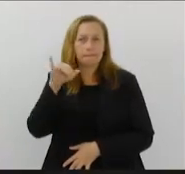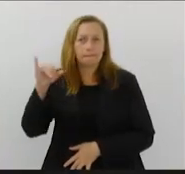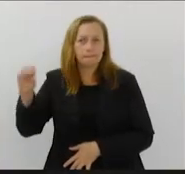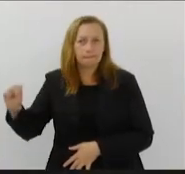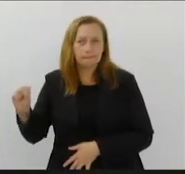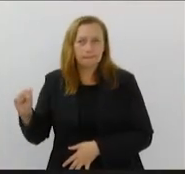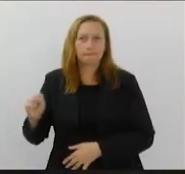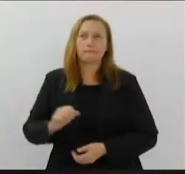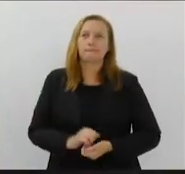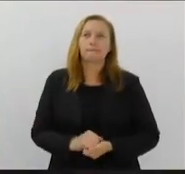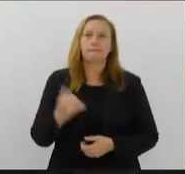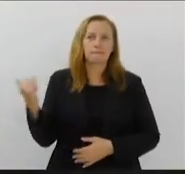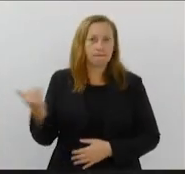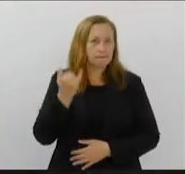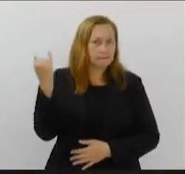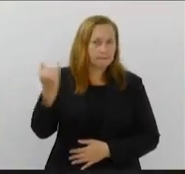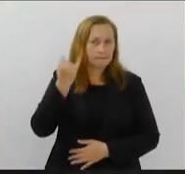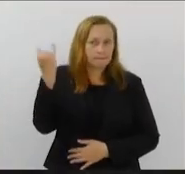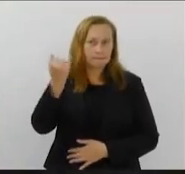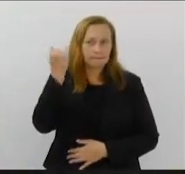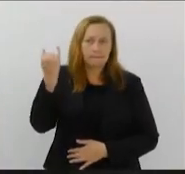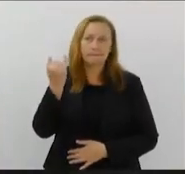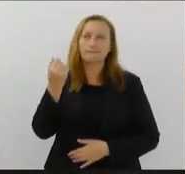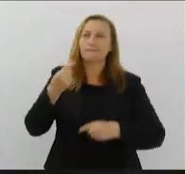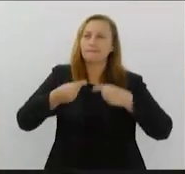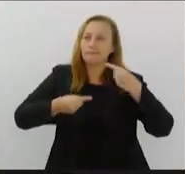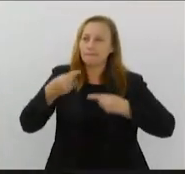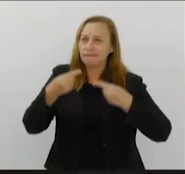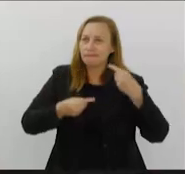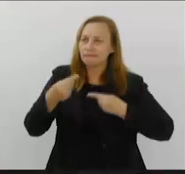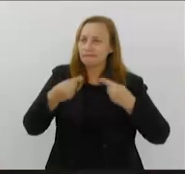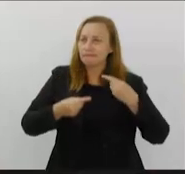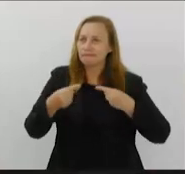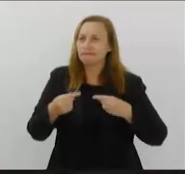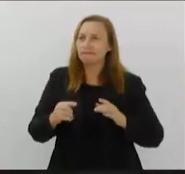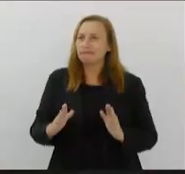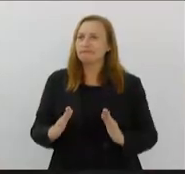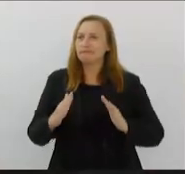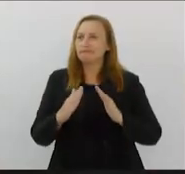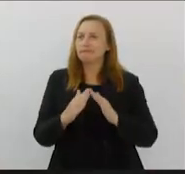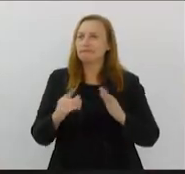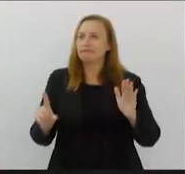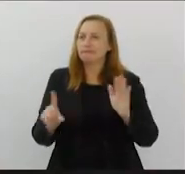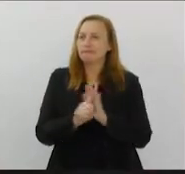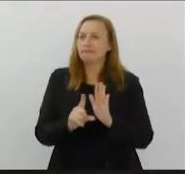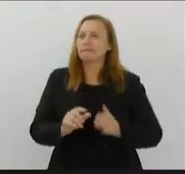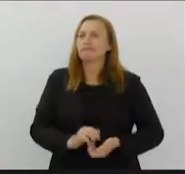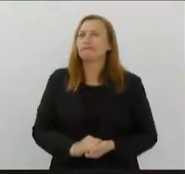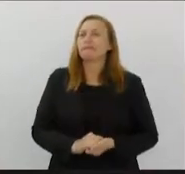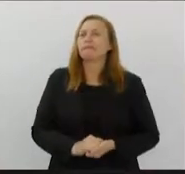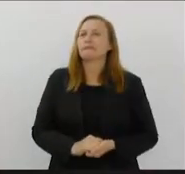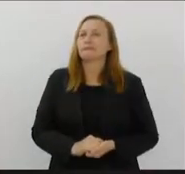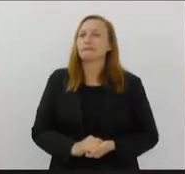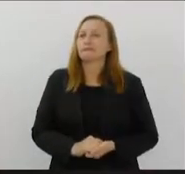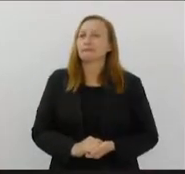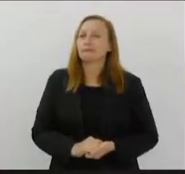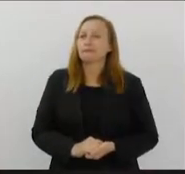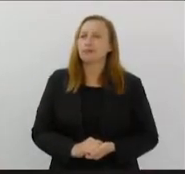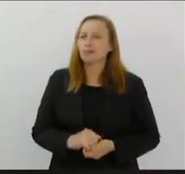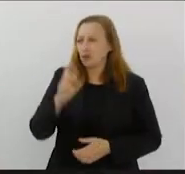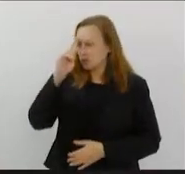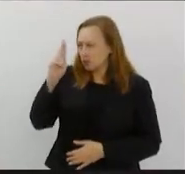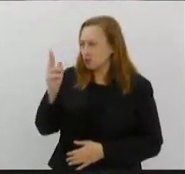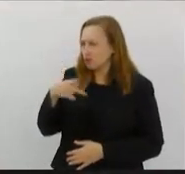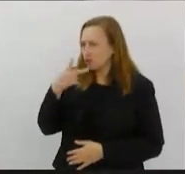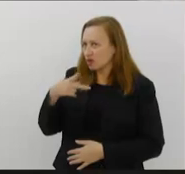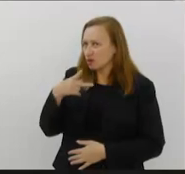Cozzolino. Muito importante esse debate aqui nessa Casa Legislativa, né? Bem como o senhor disse, eu me chamo